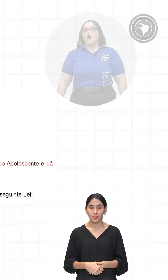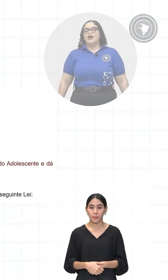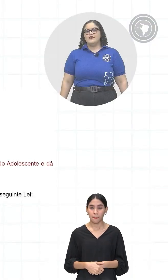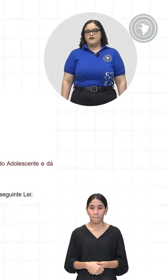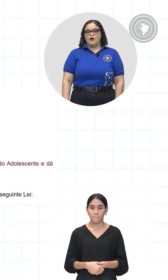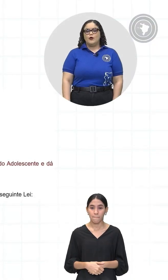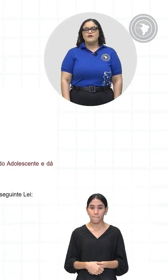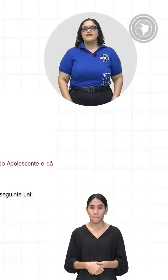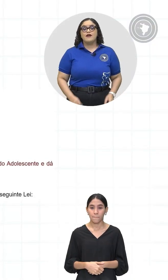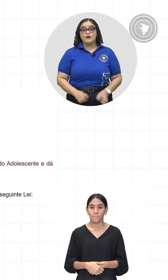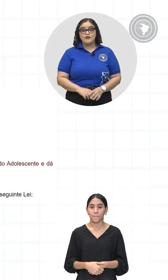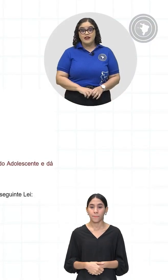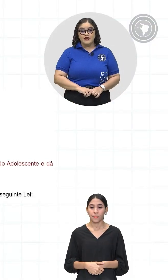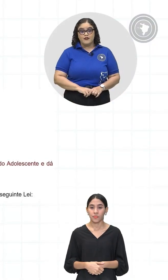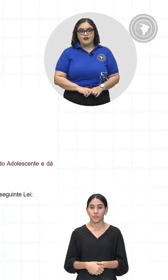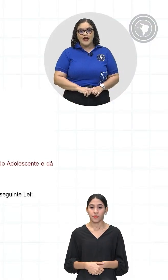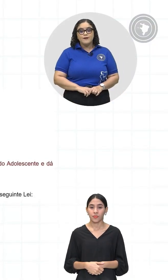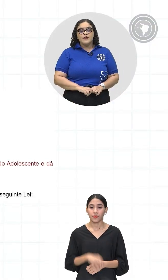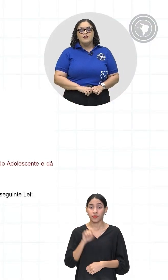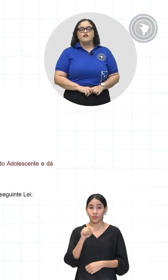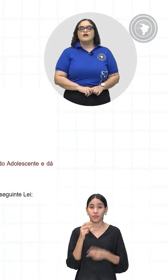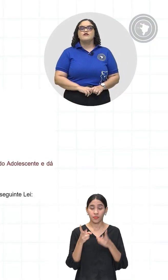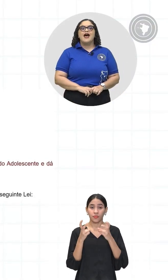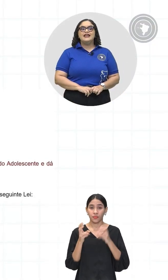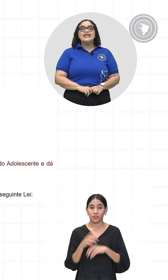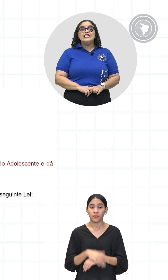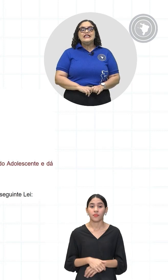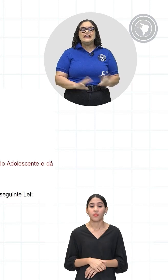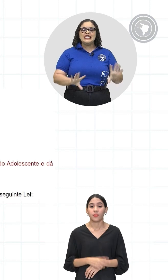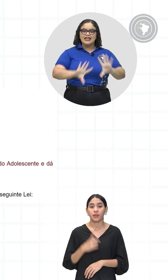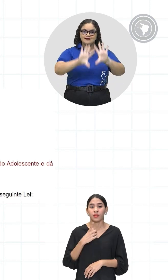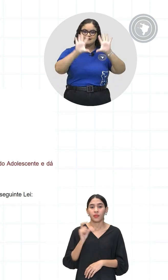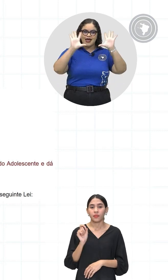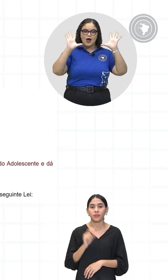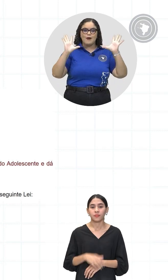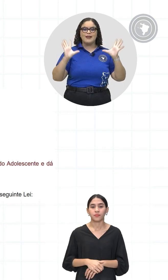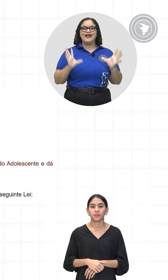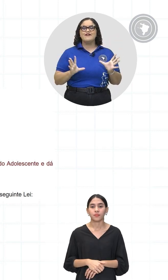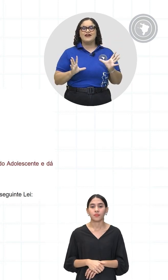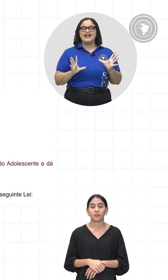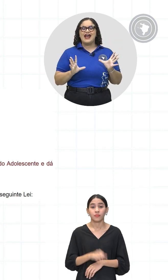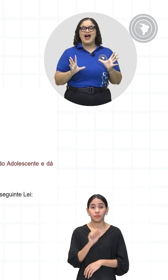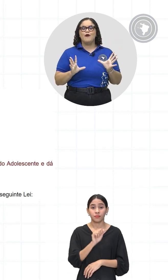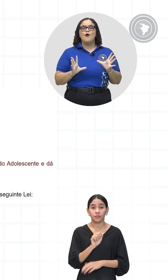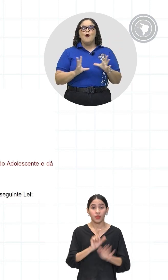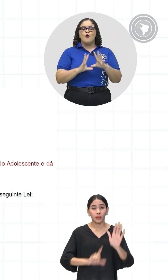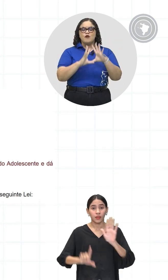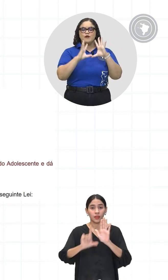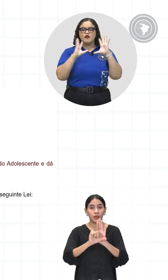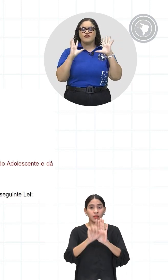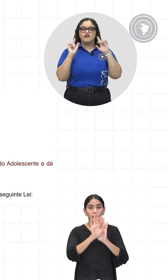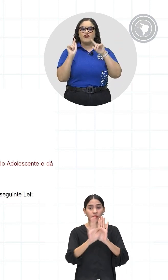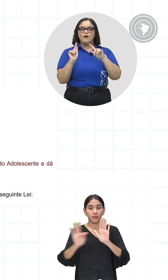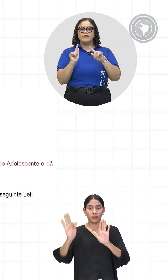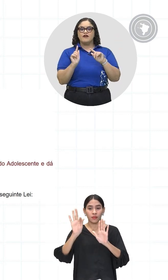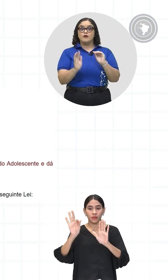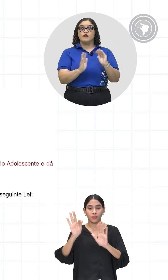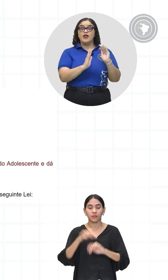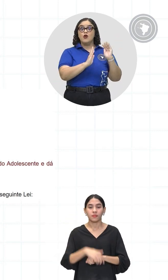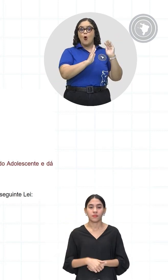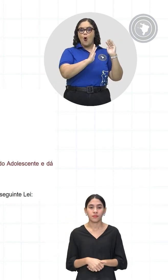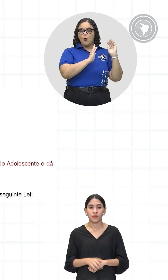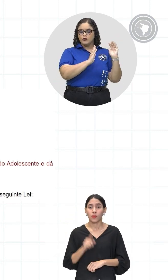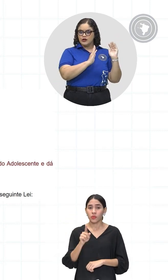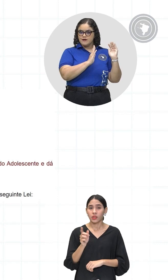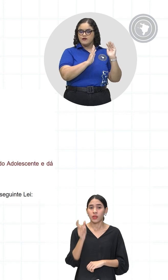cartela. Olhem só, observem o seguinte, né? Nós temos aí que é uma lei federal, conforme nós já